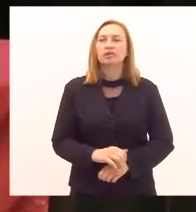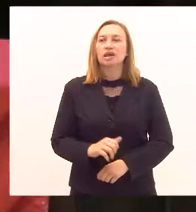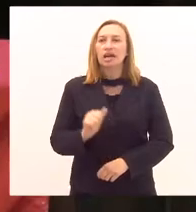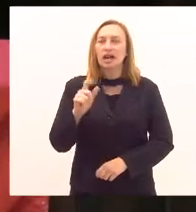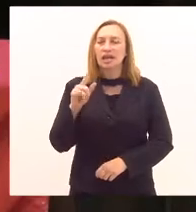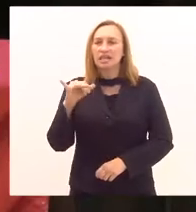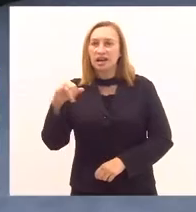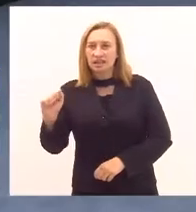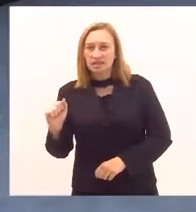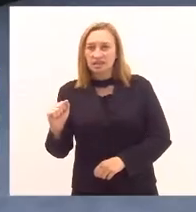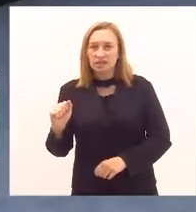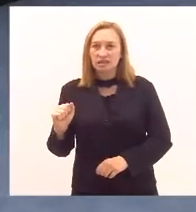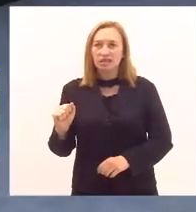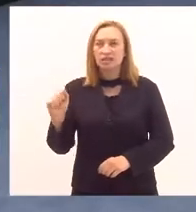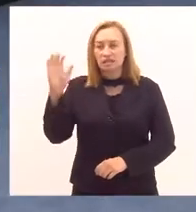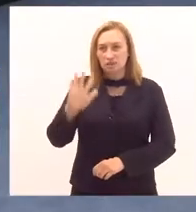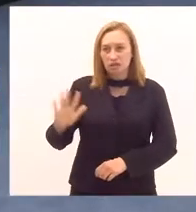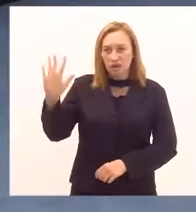da Aliança Nacional